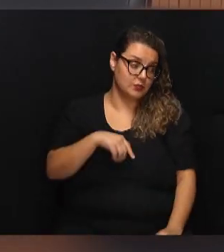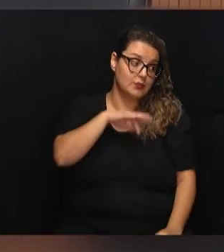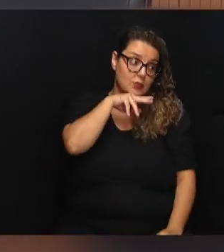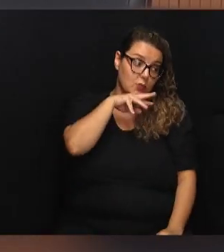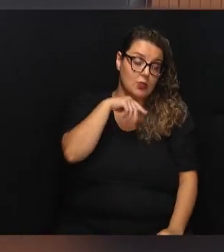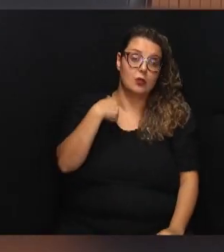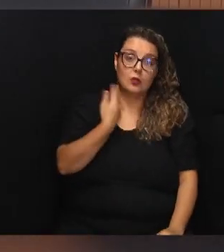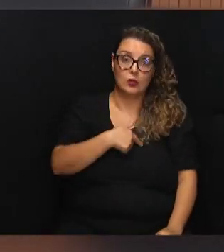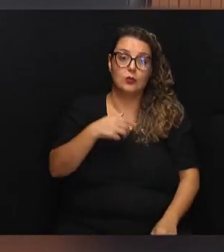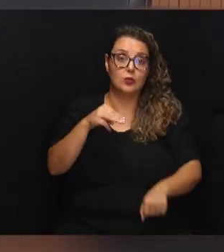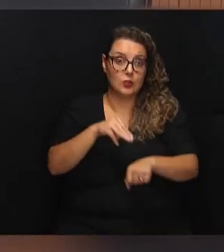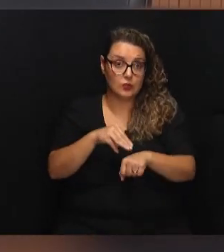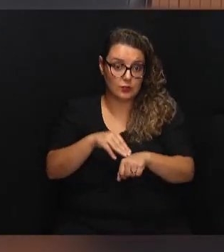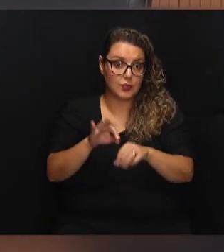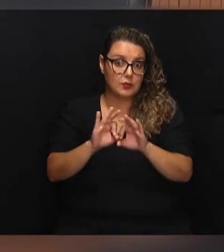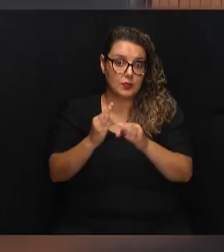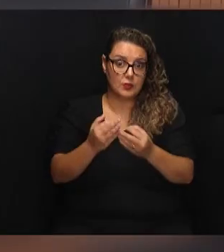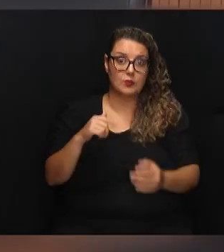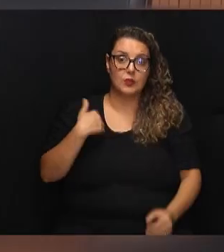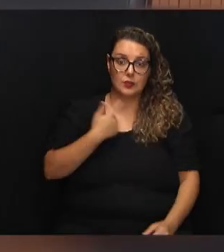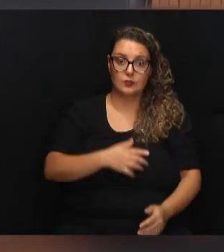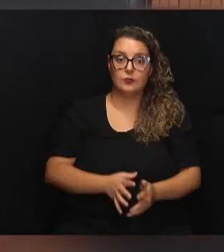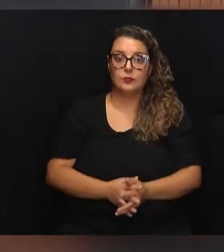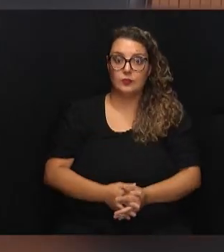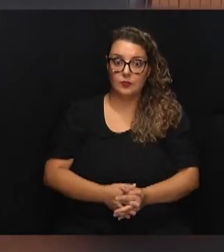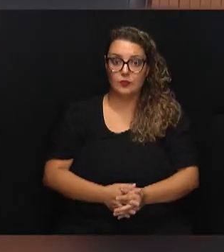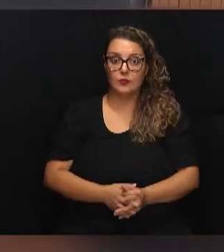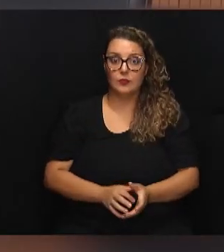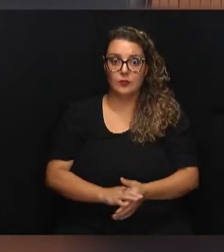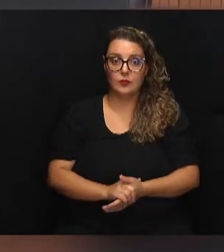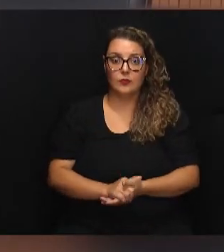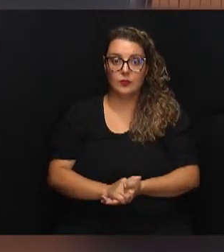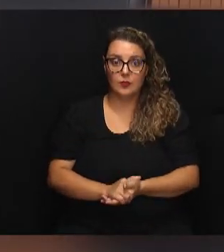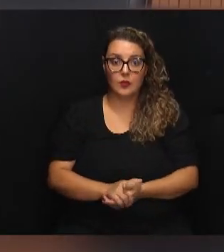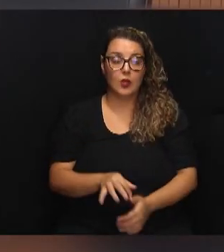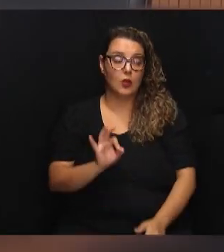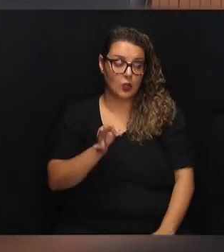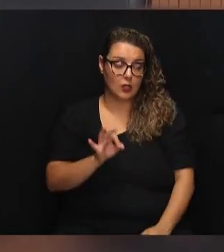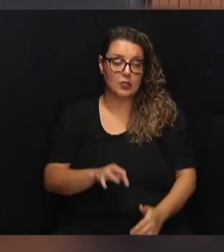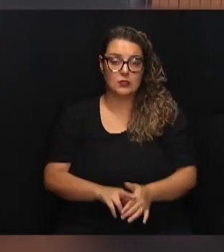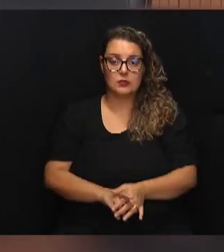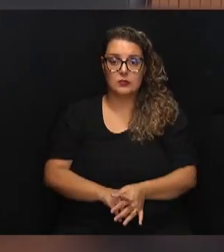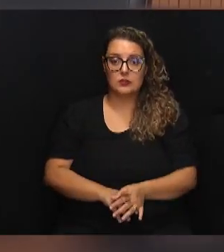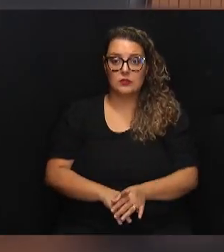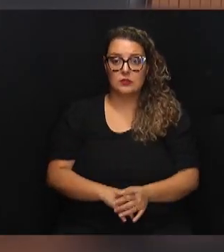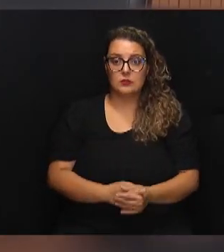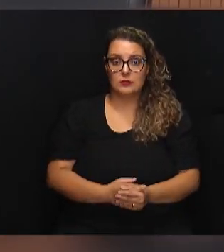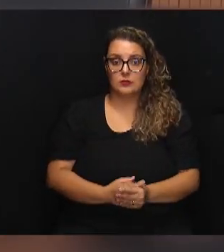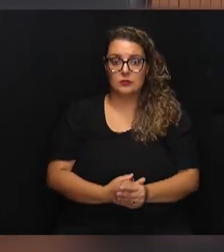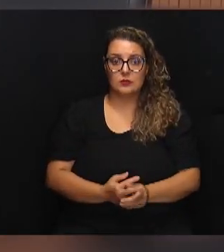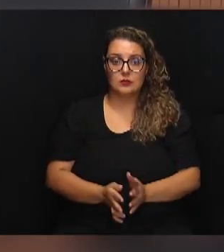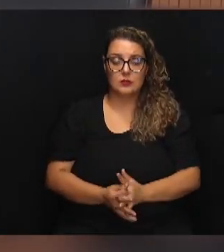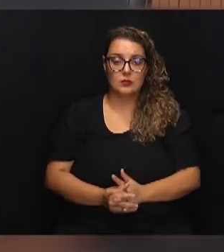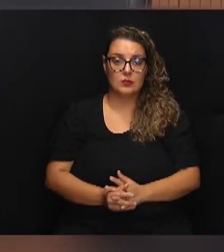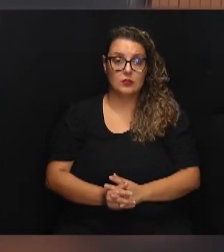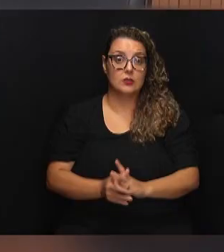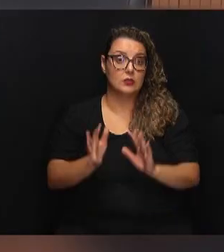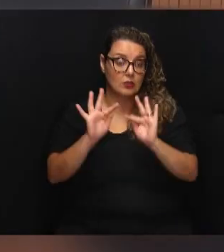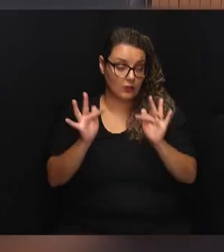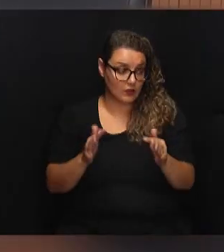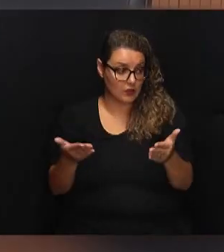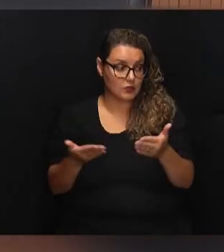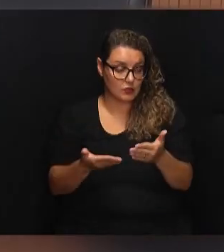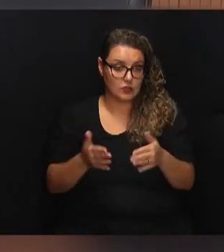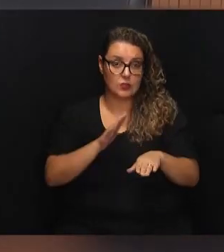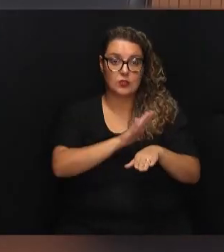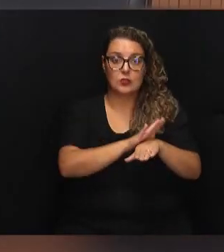é um membro da nossa família. Com certeza. Então, eu fico muito feliz de estar aqui hoje, de poder contribuir